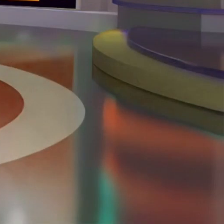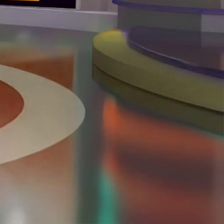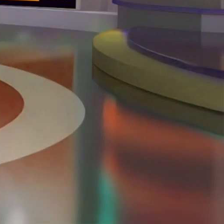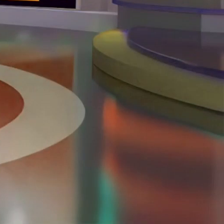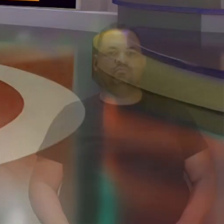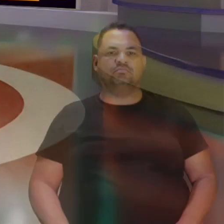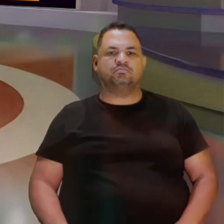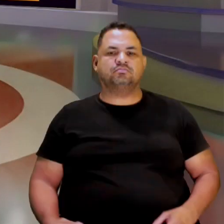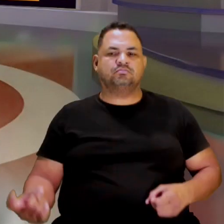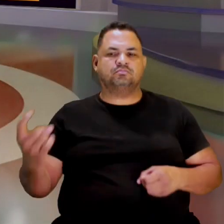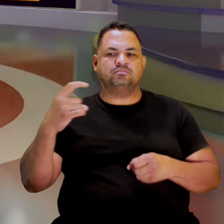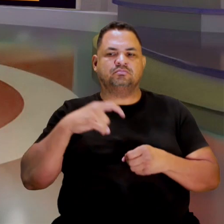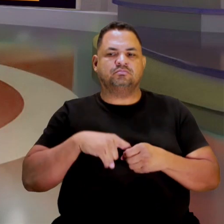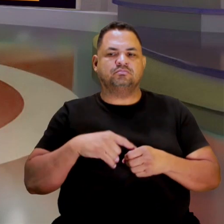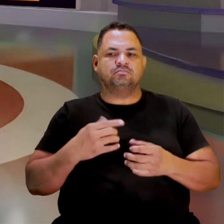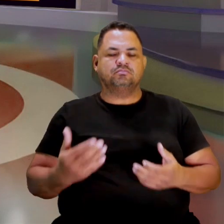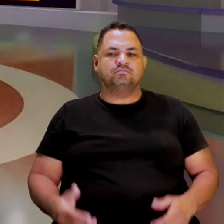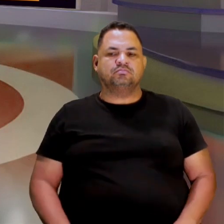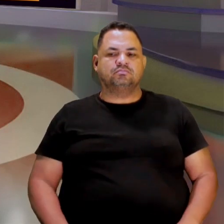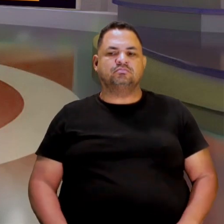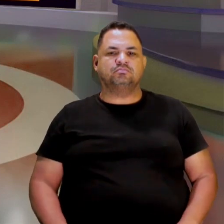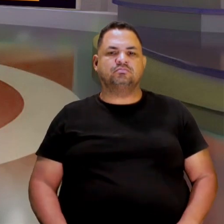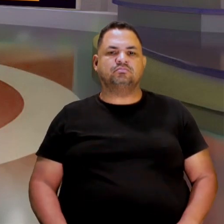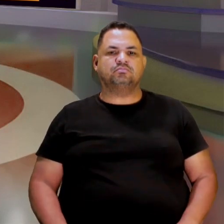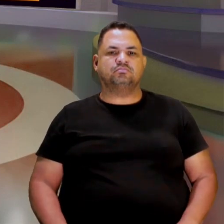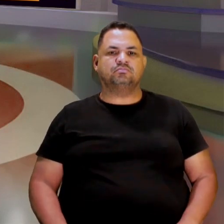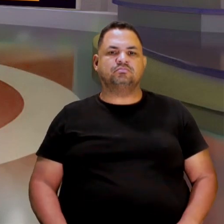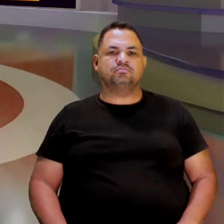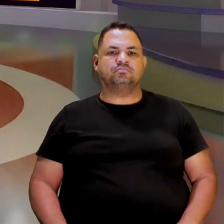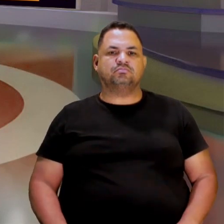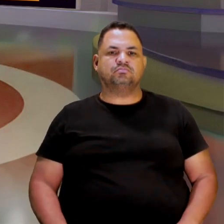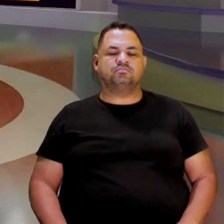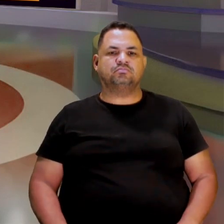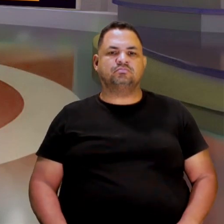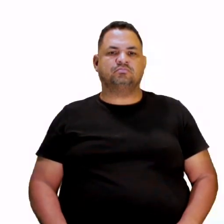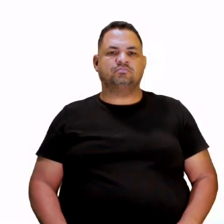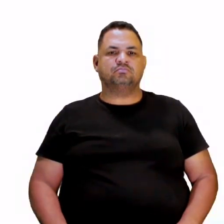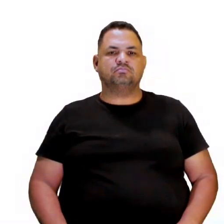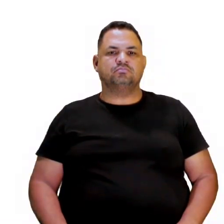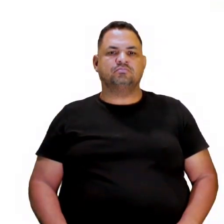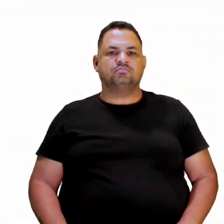I'm back, estou de volta and let's correct. Let's go.